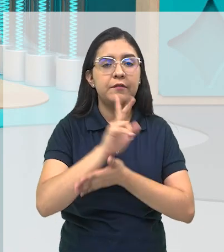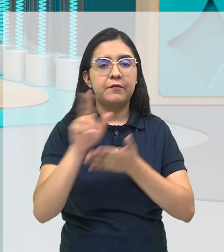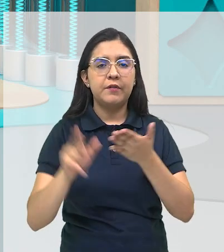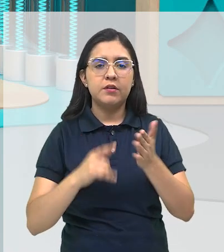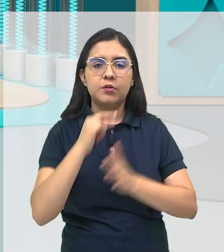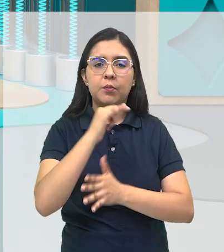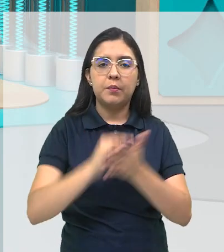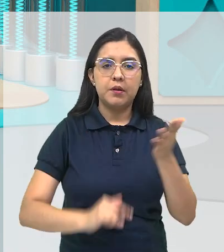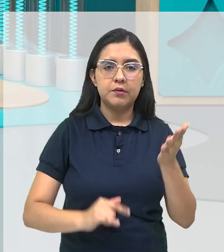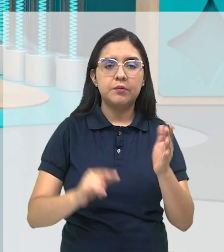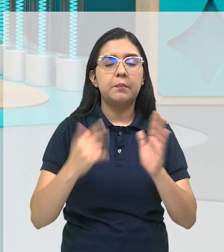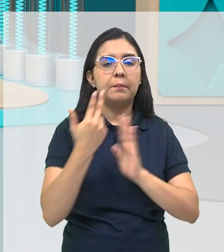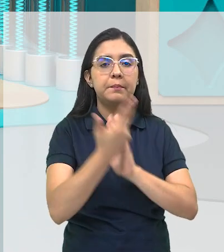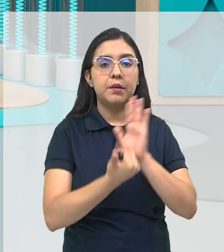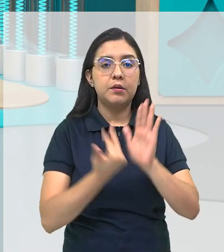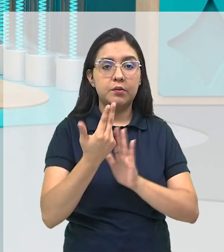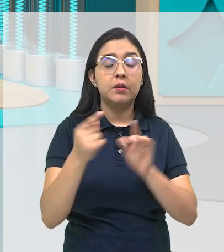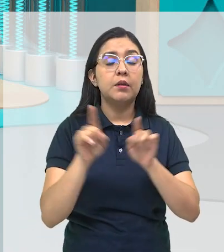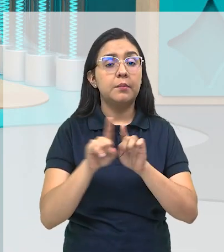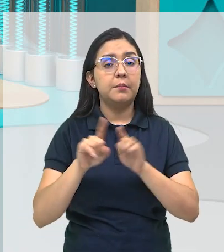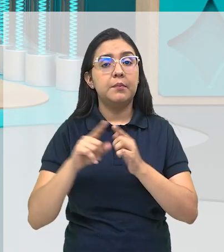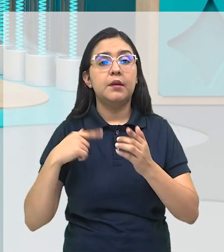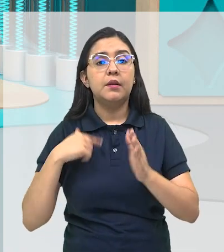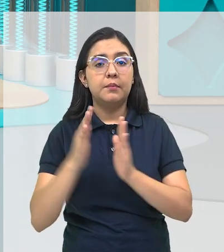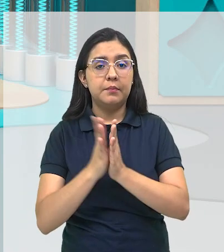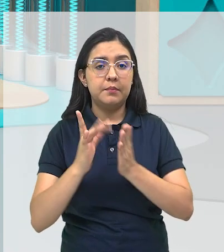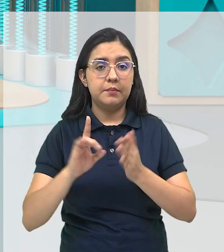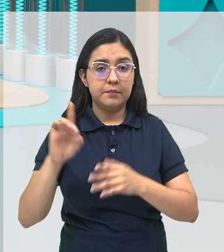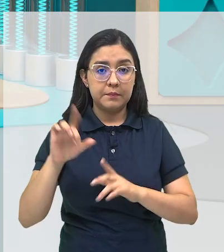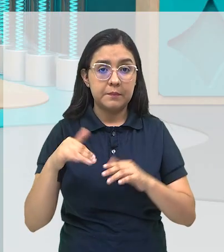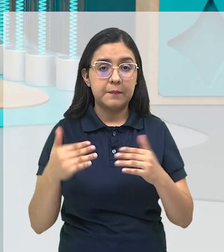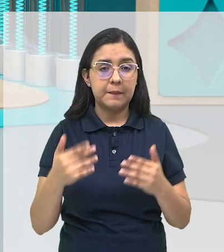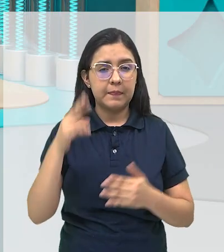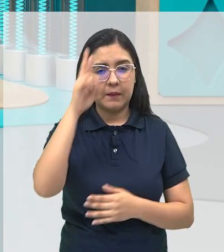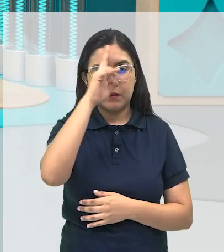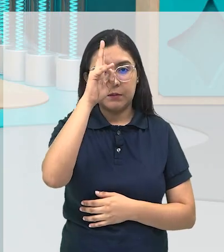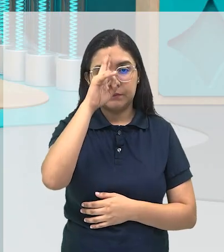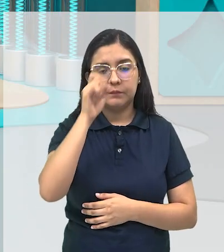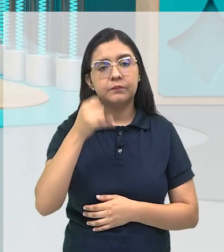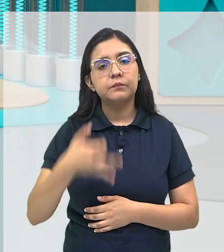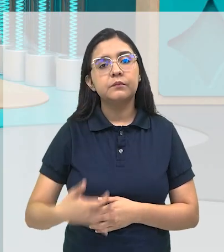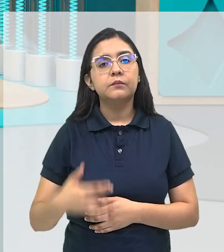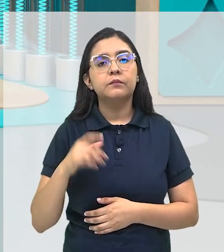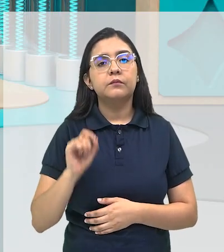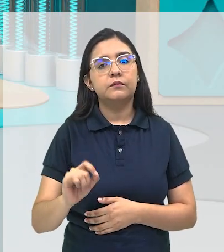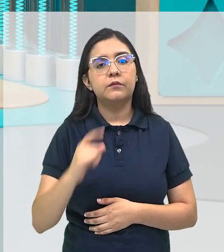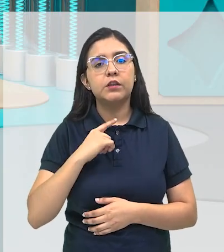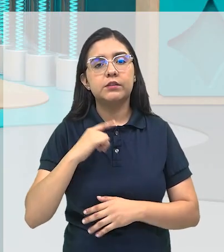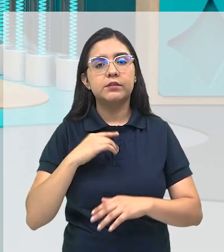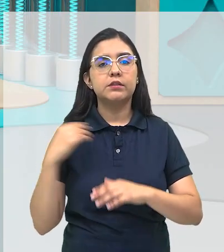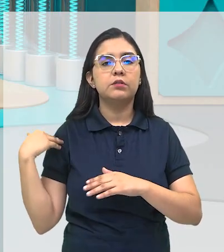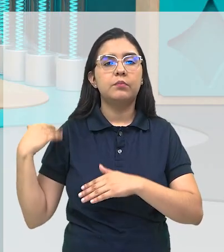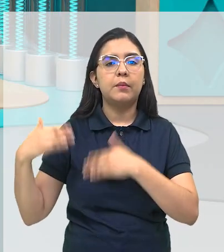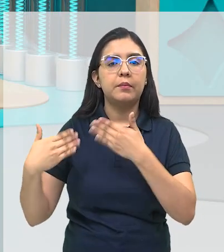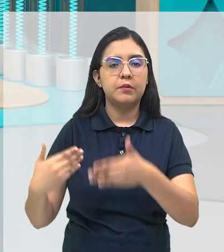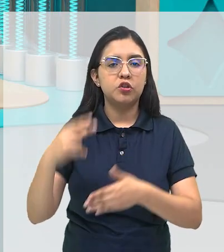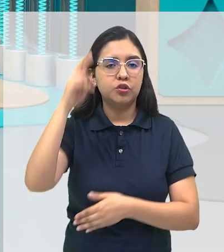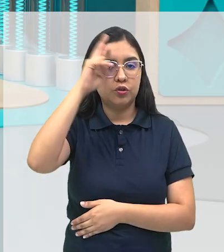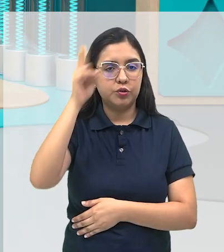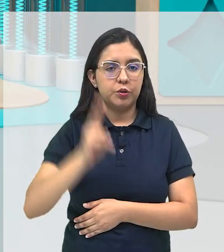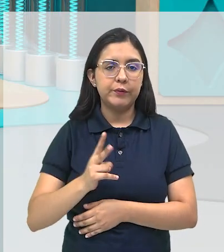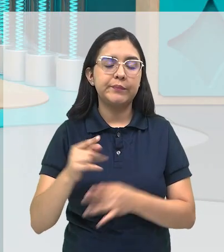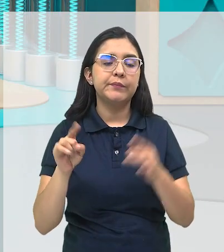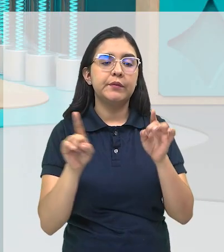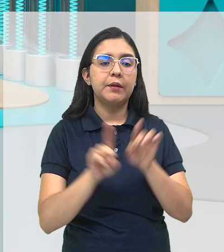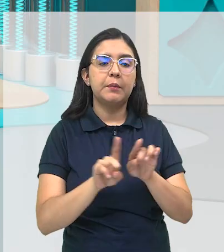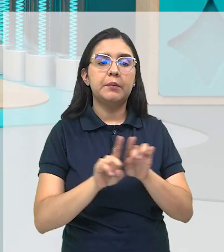grafuras, pinturas e até mesmo na Bíblia. Lembrem que falei a vocês sobre esse desenvolvimento histórico. E aí